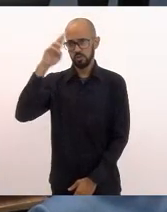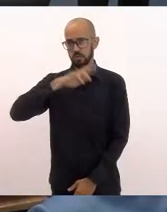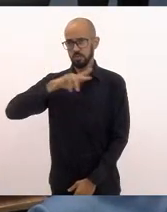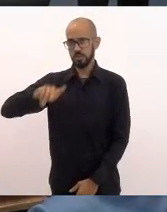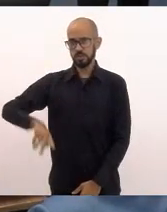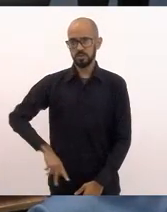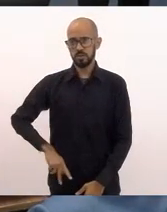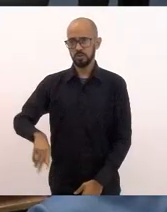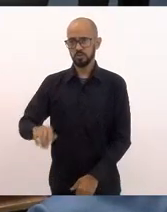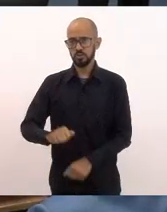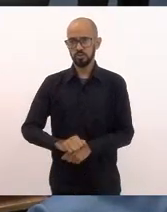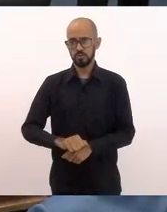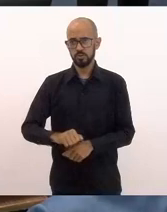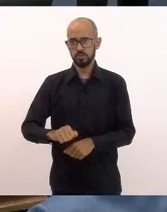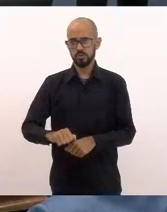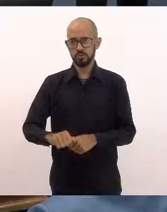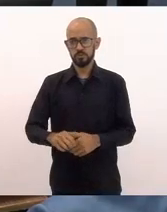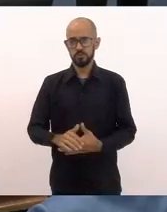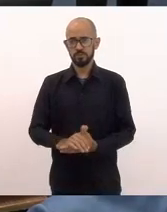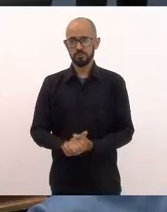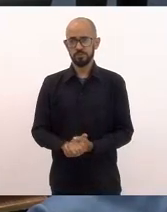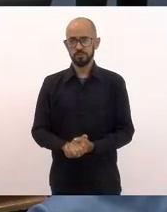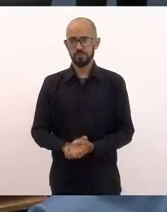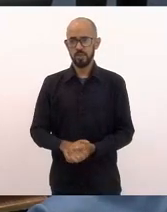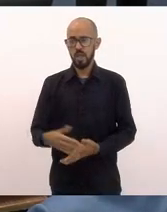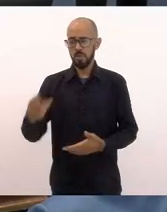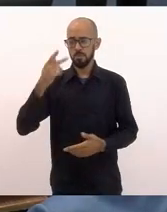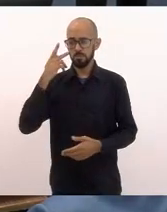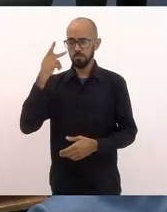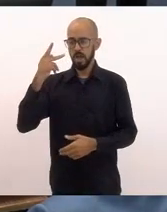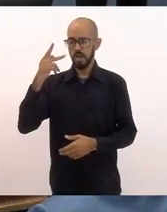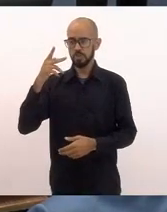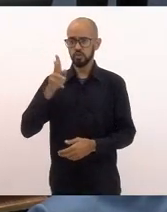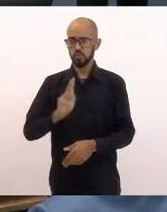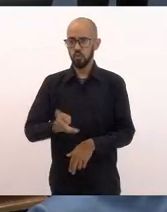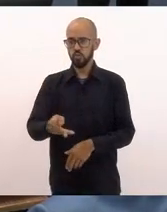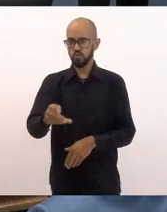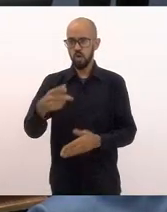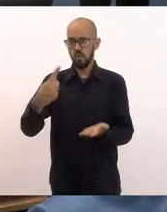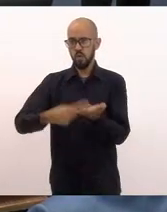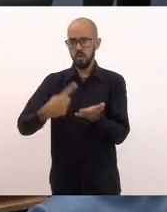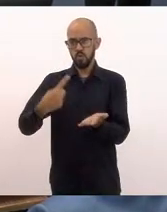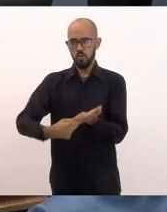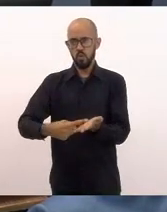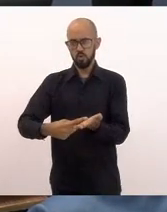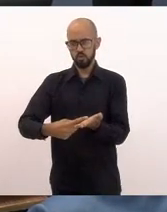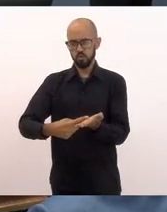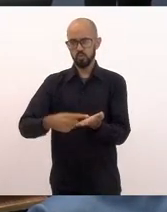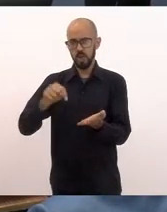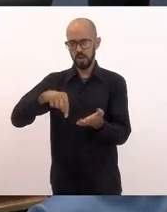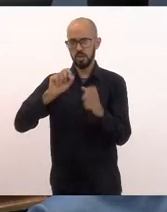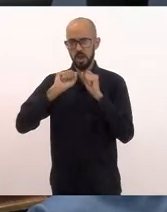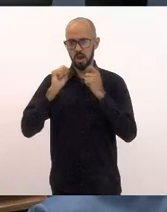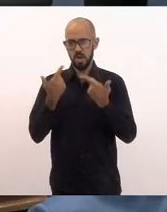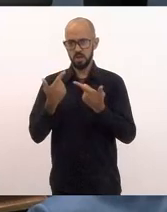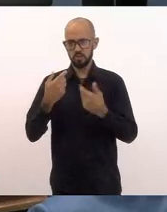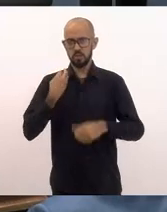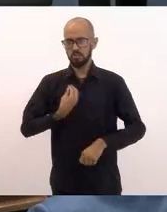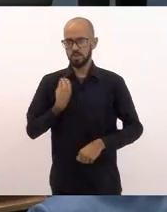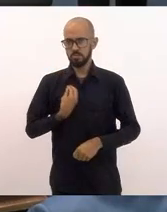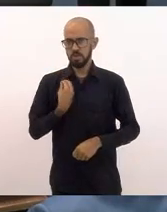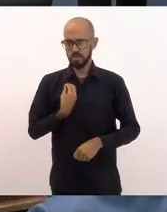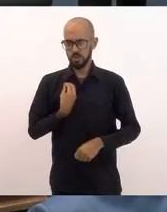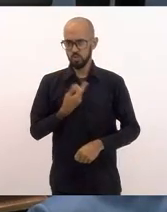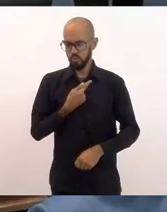Senhor presidente. Seguido da deputada enfermeira. Para preservar o acordo que nós celebramos aqui na Alerge, com a participação do